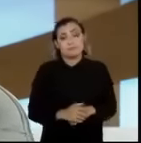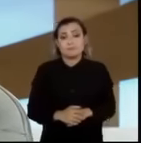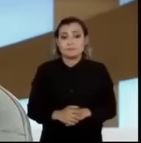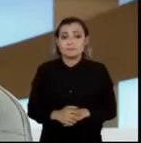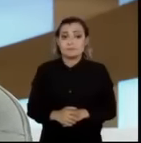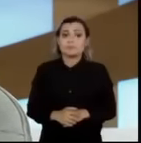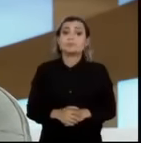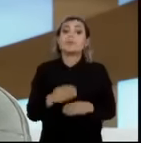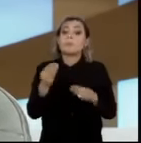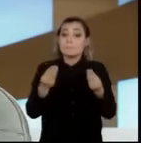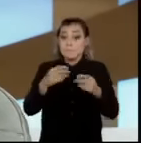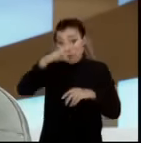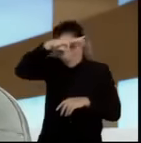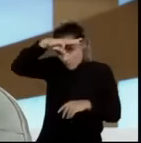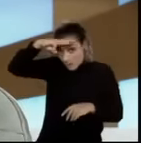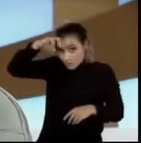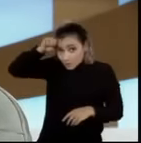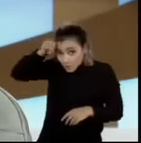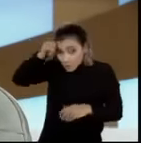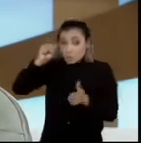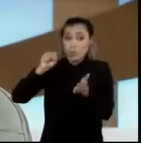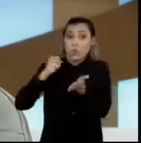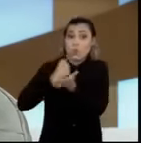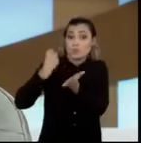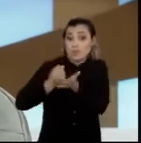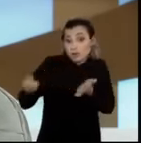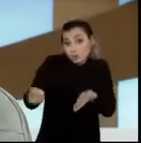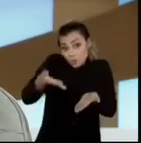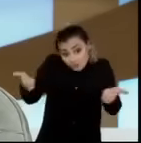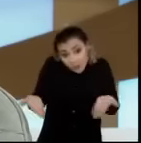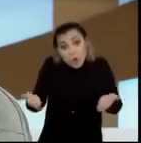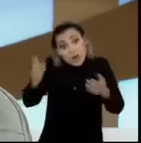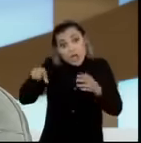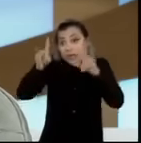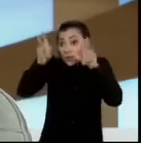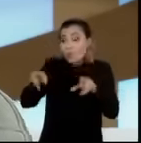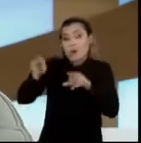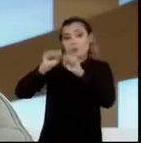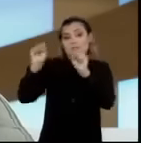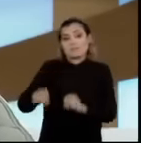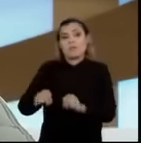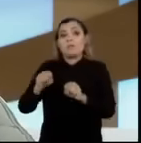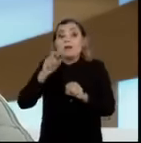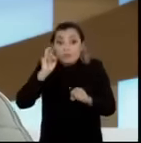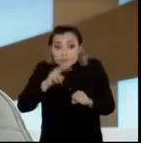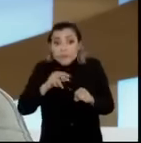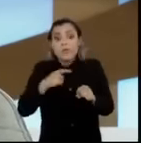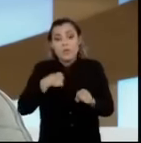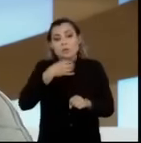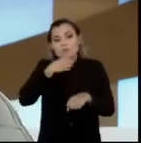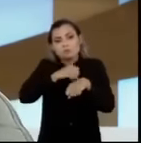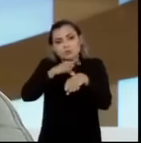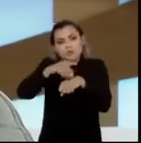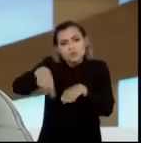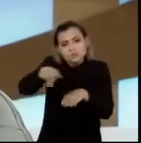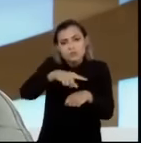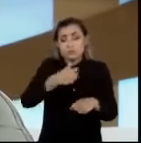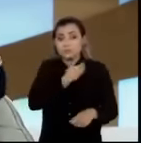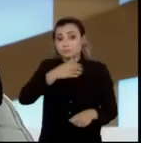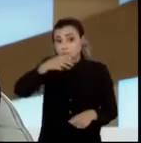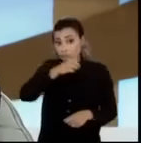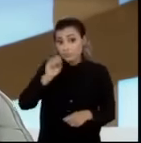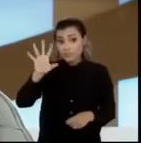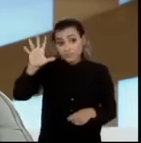aí a gente... O Mato Grosso contratou agora exatamente esse sistema. É só checar, eu sugiro que, olha, o estado do Mato